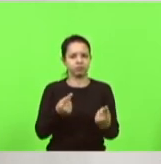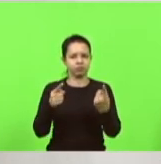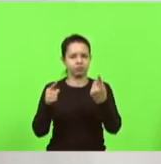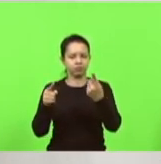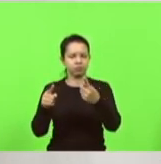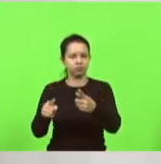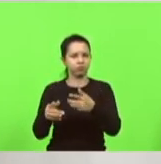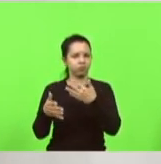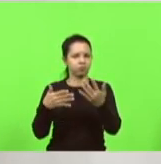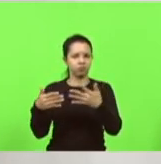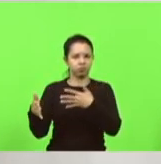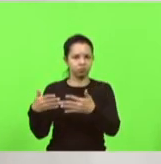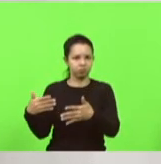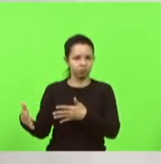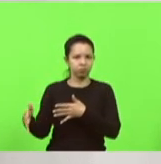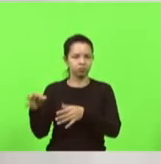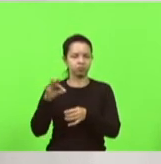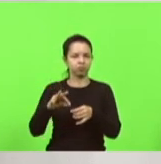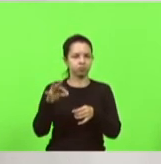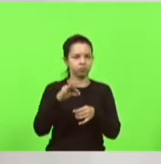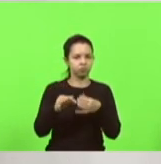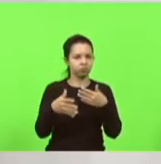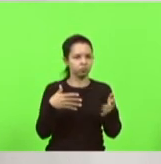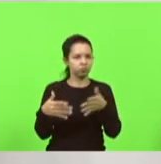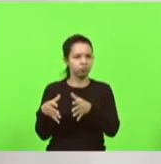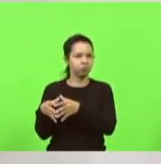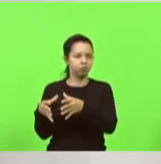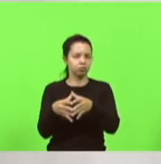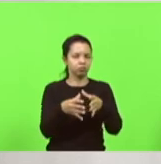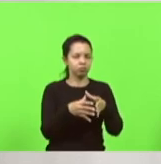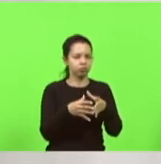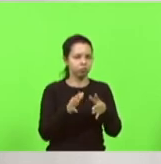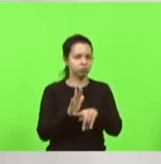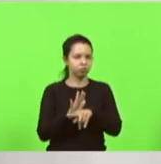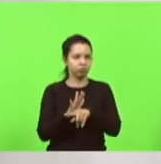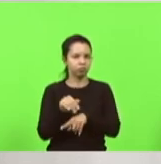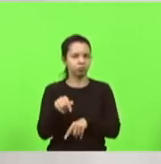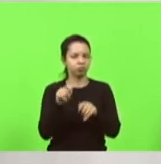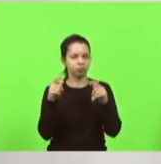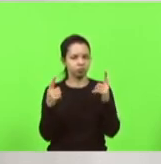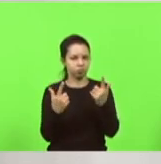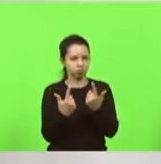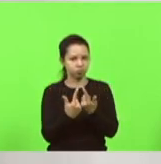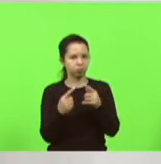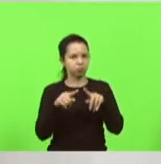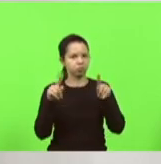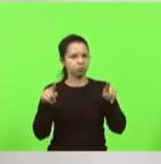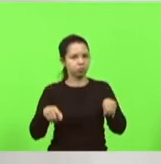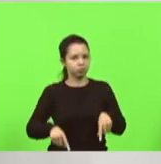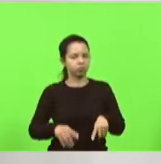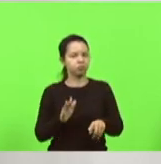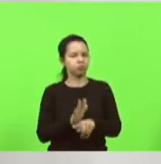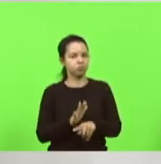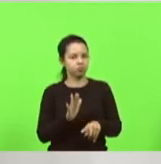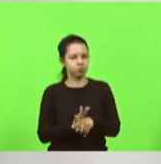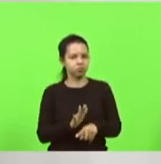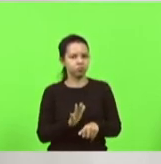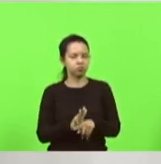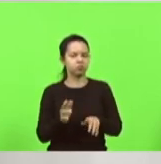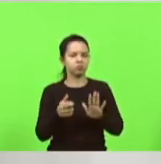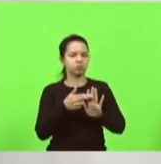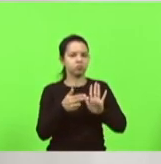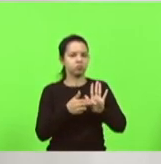entidade, qualquer área foi beneficiada na Assembleia. E os servidores são favoráveis. A regra